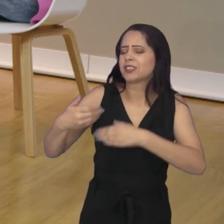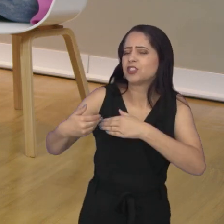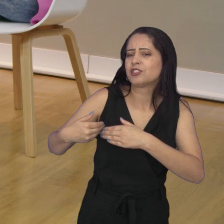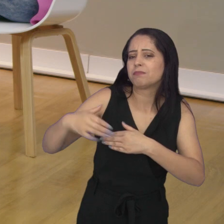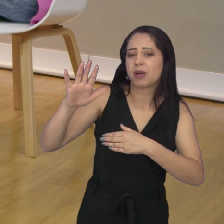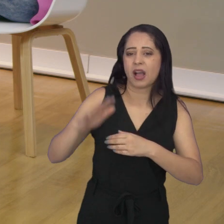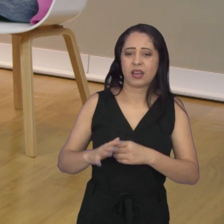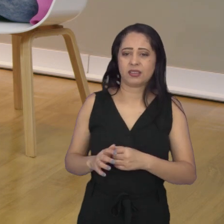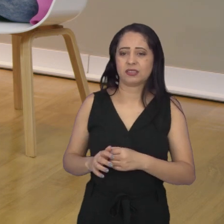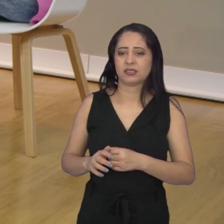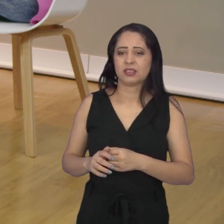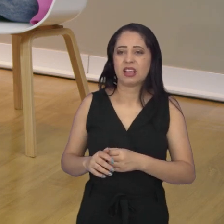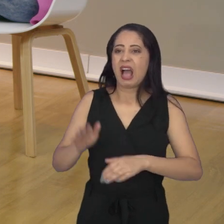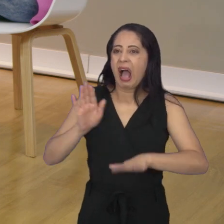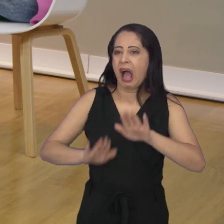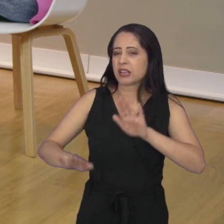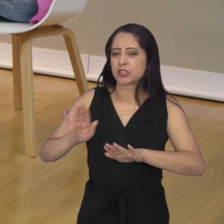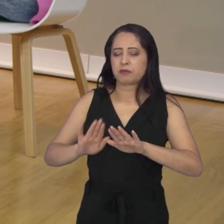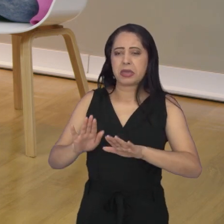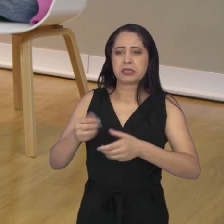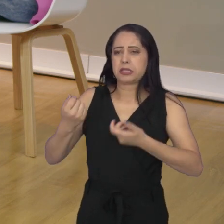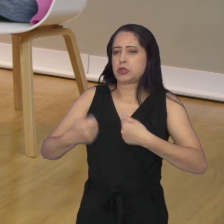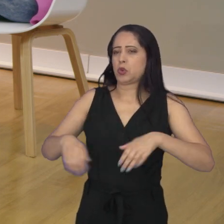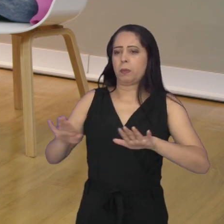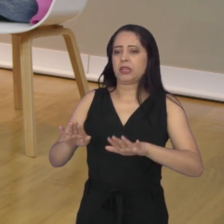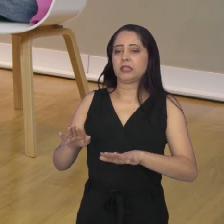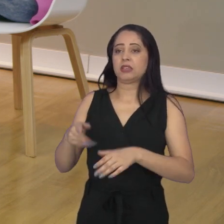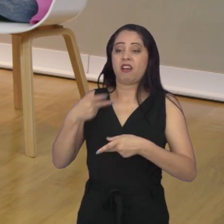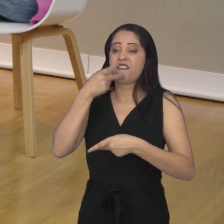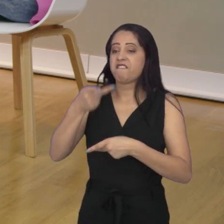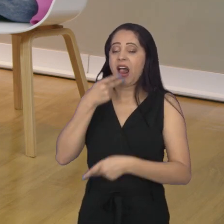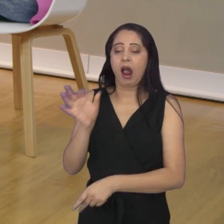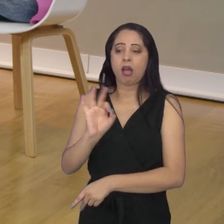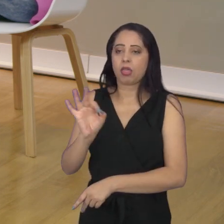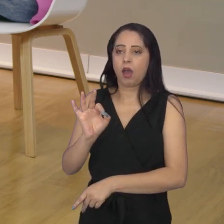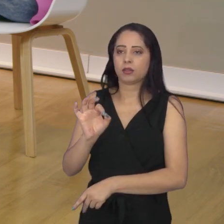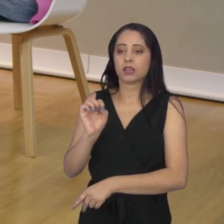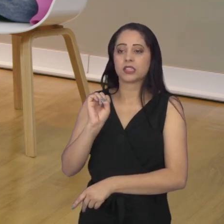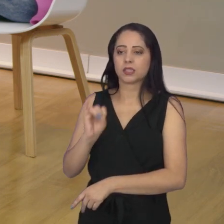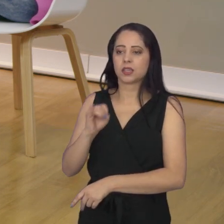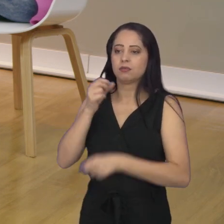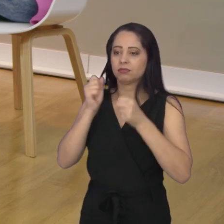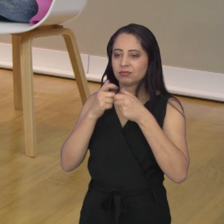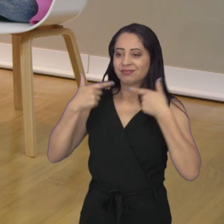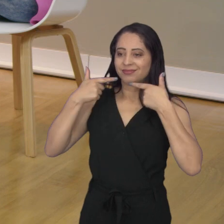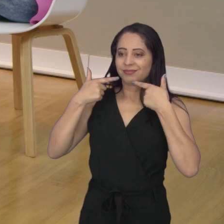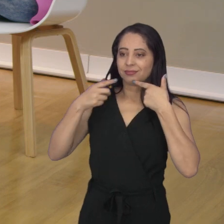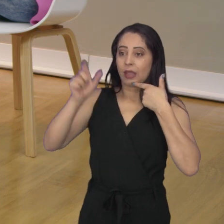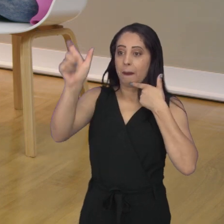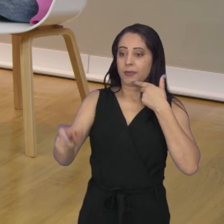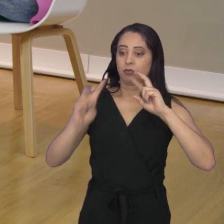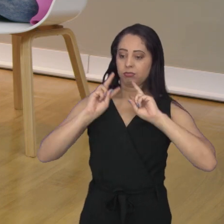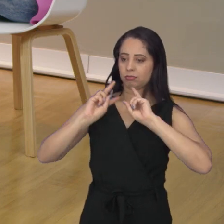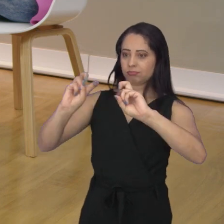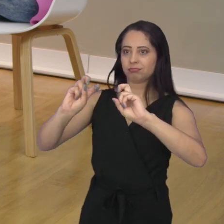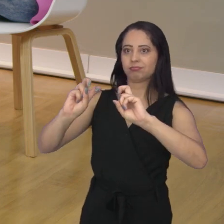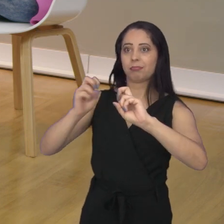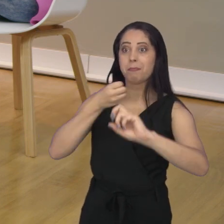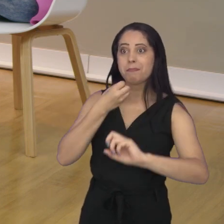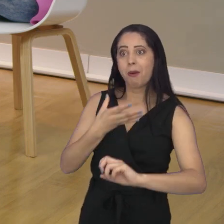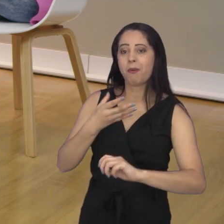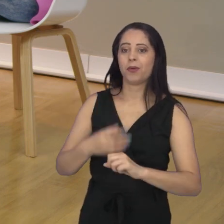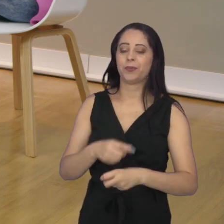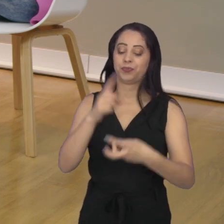às vezes, não precisa nem se comunicar verbalmente, mas o sorriso, ele já fala muito. Sim, não é verdade? É verdade. E uma técnica